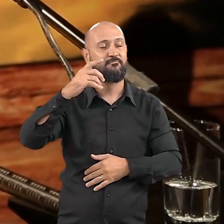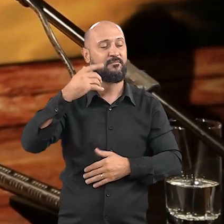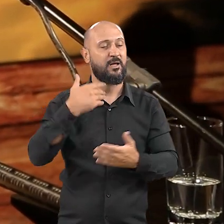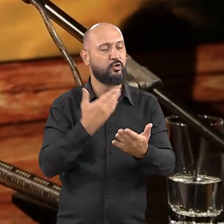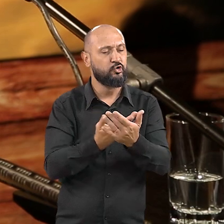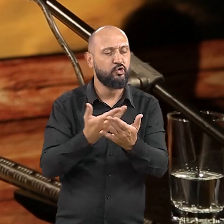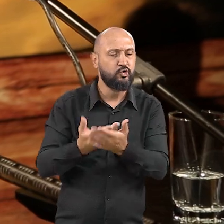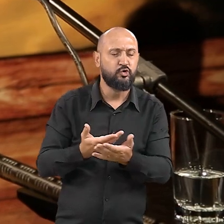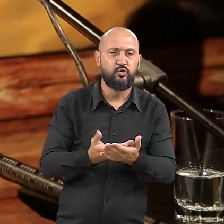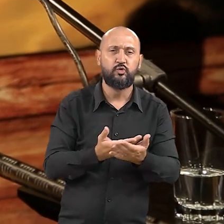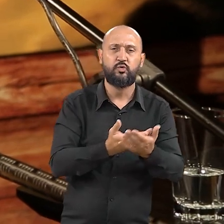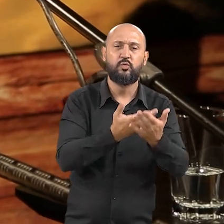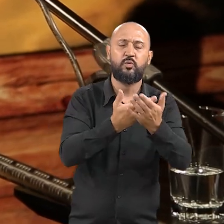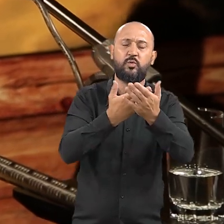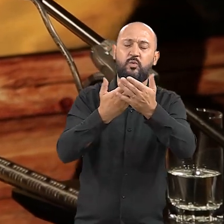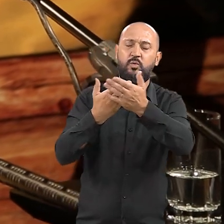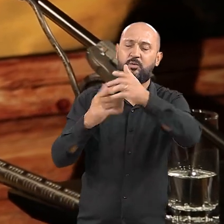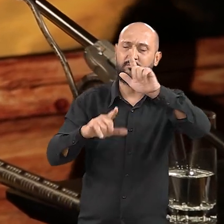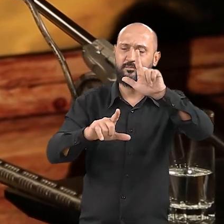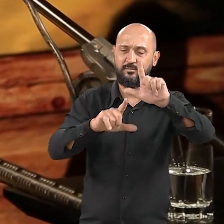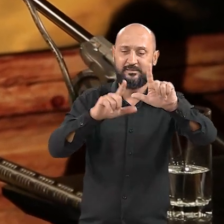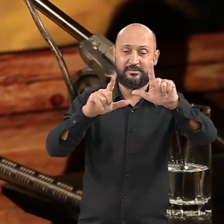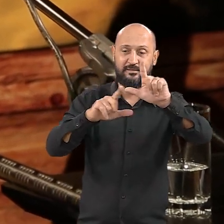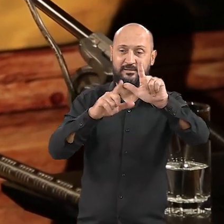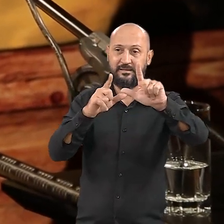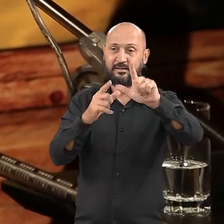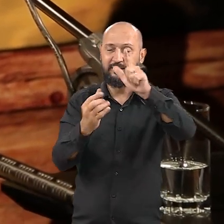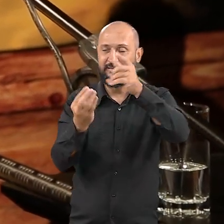e estudar, nas letras se